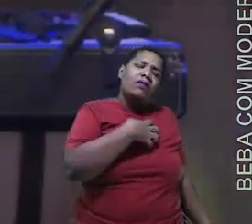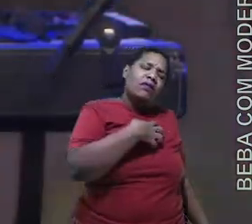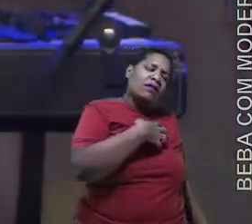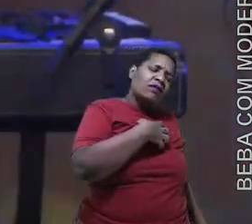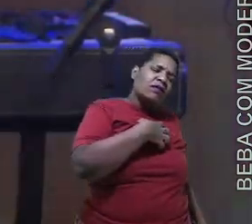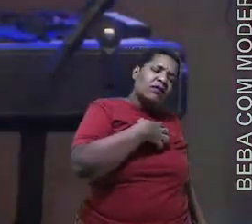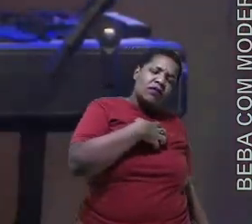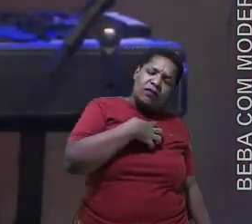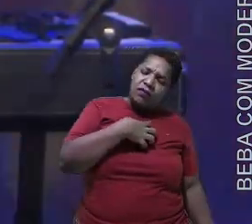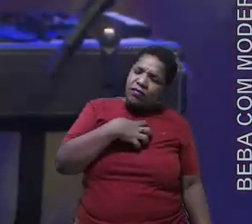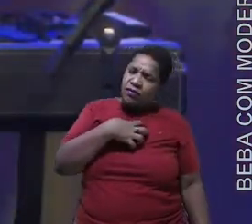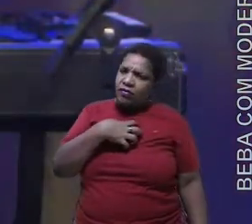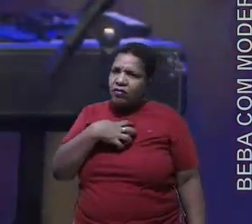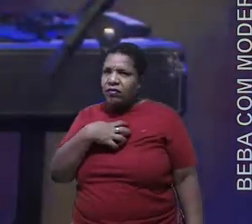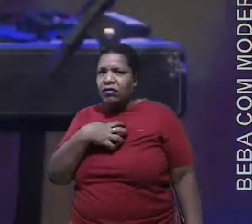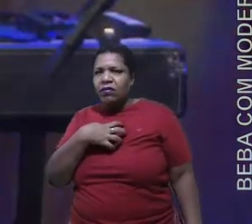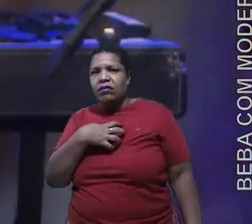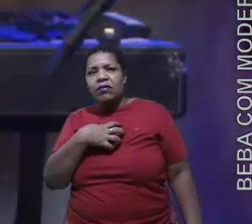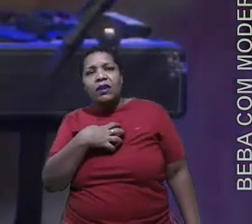e